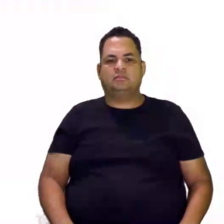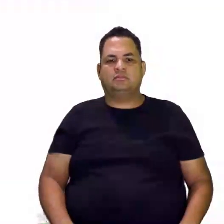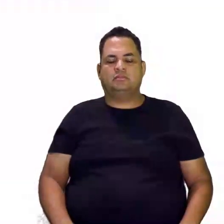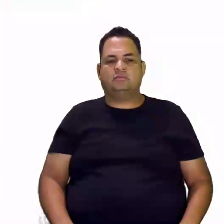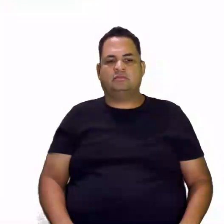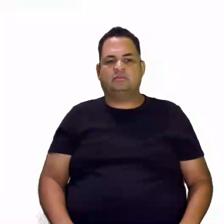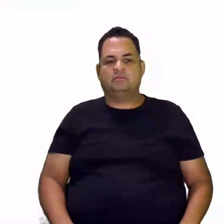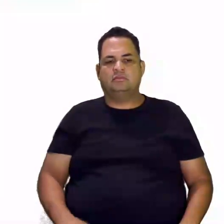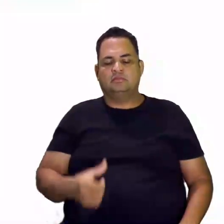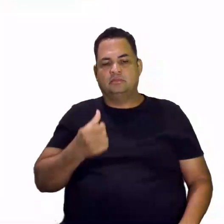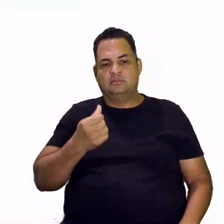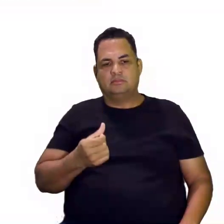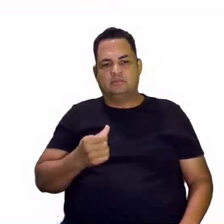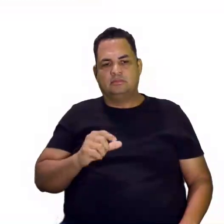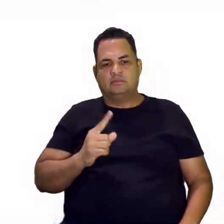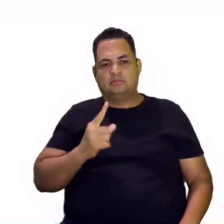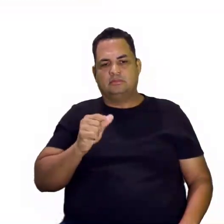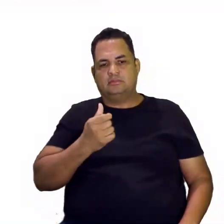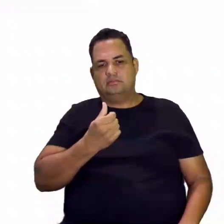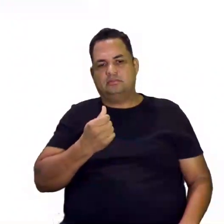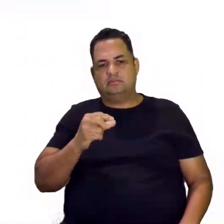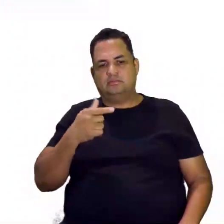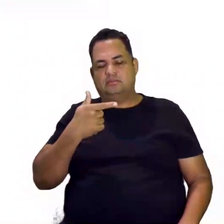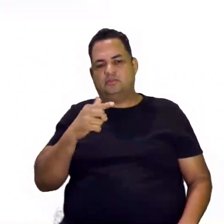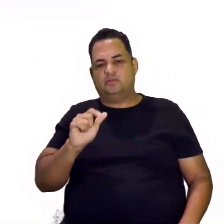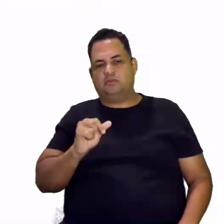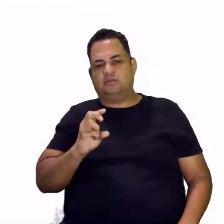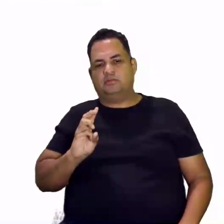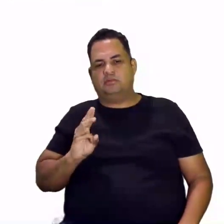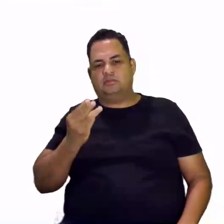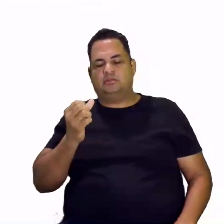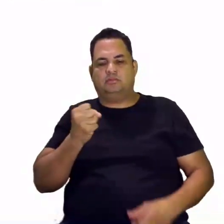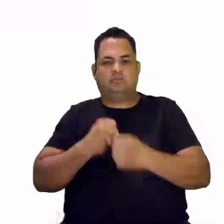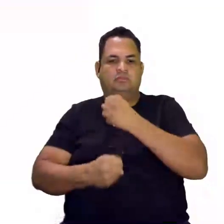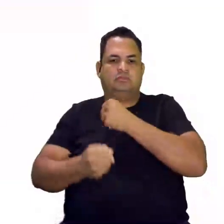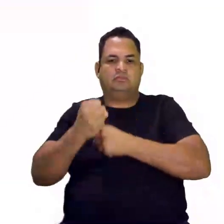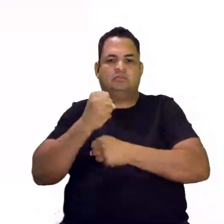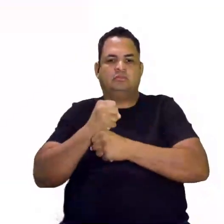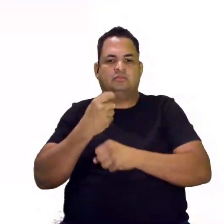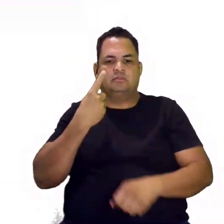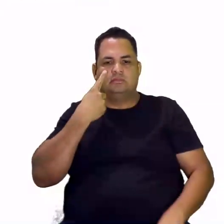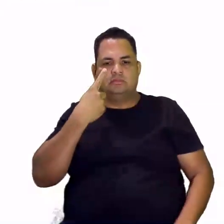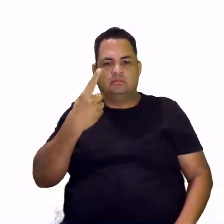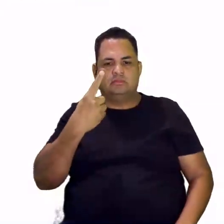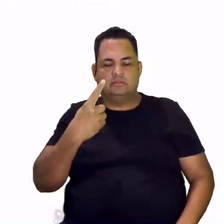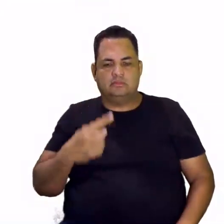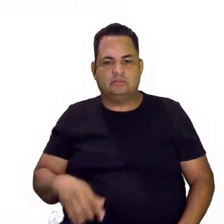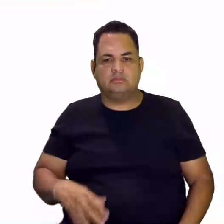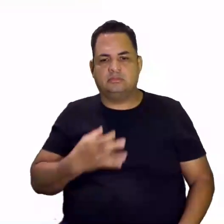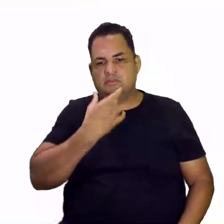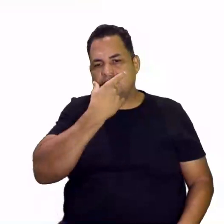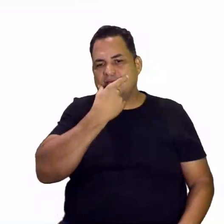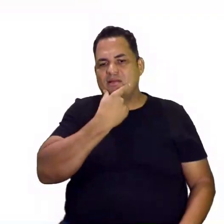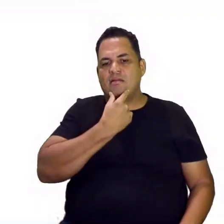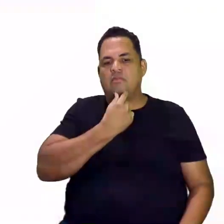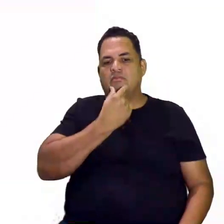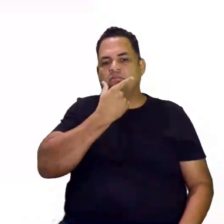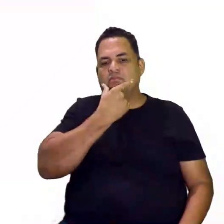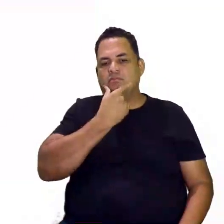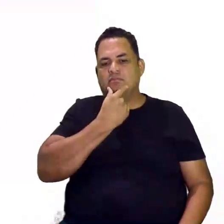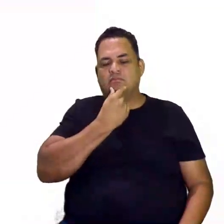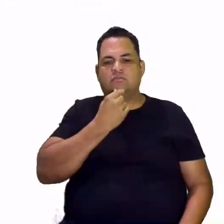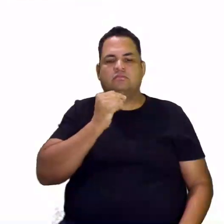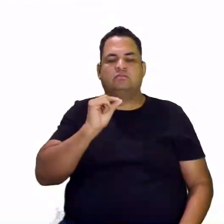Homo habilis, 1,6 a 2,5 milhões de anos atrás. Aí você pode ver na arcada dentária que ela está um